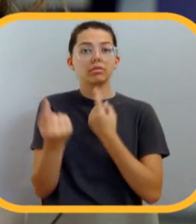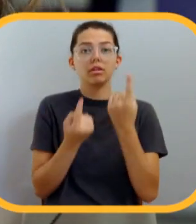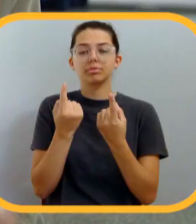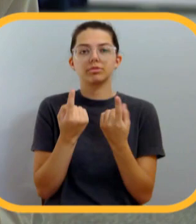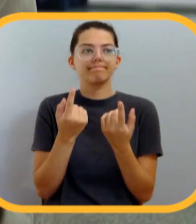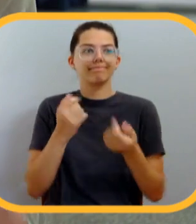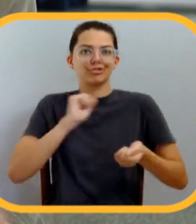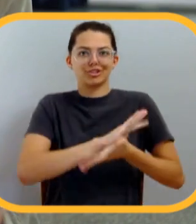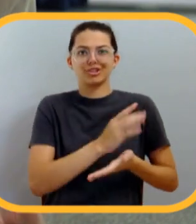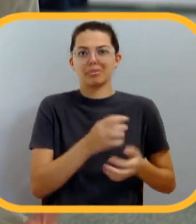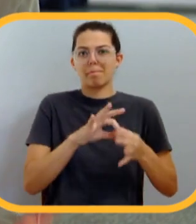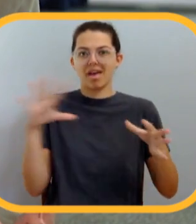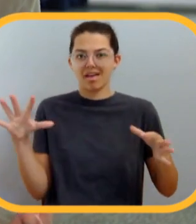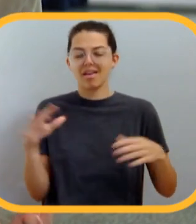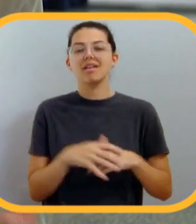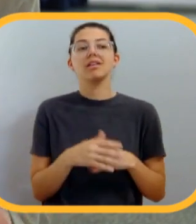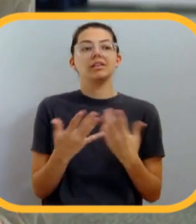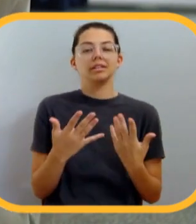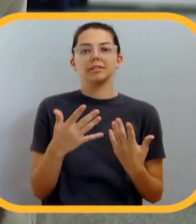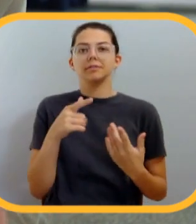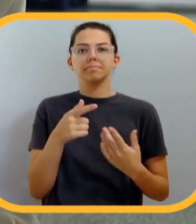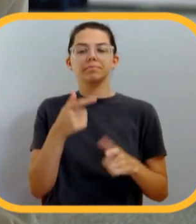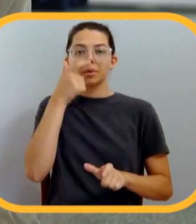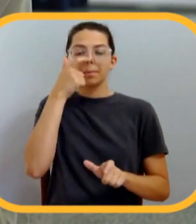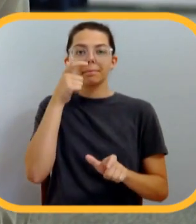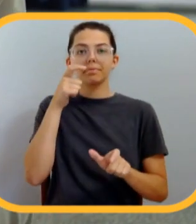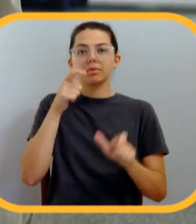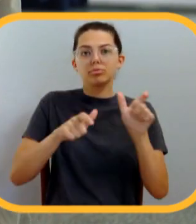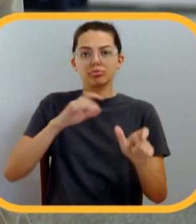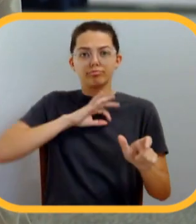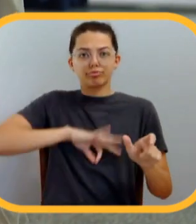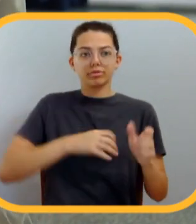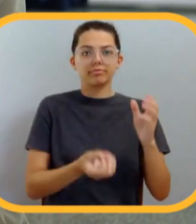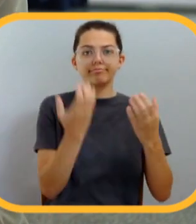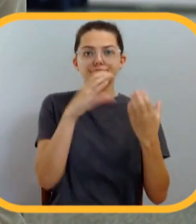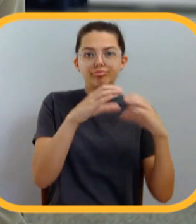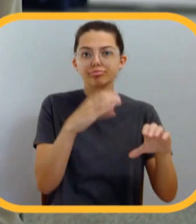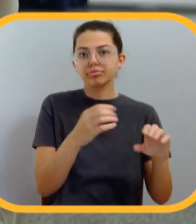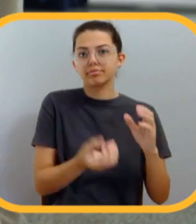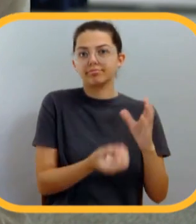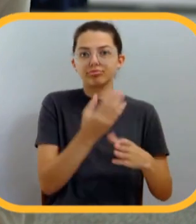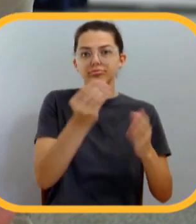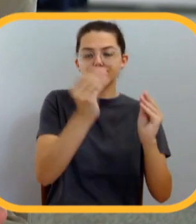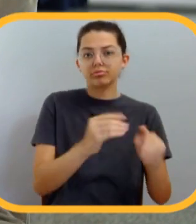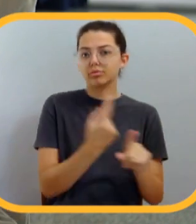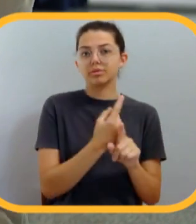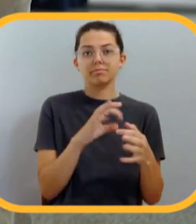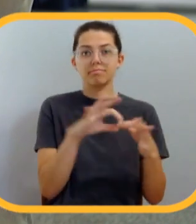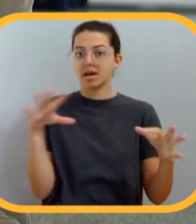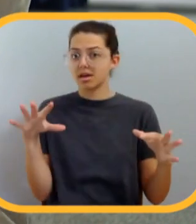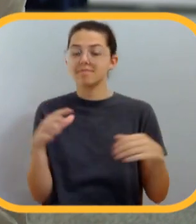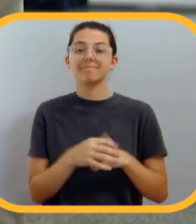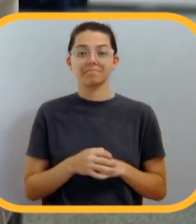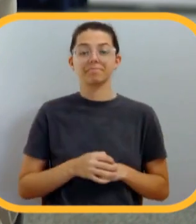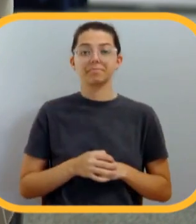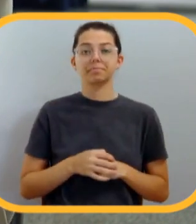outras informações que nem são de cariz jornalístico, ou seja, que nem são produzidas por profissionais, por jornalistas profissionais